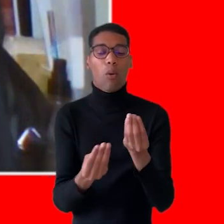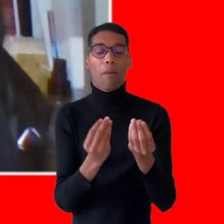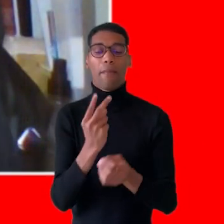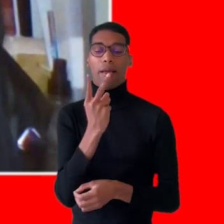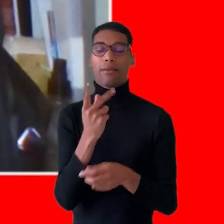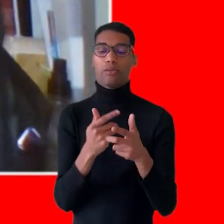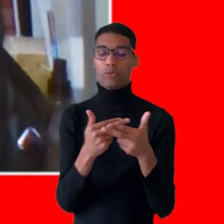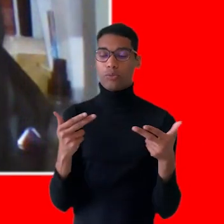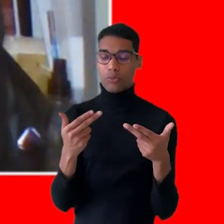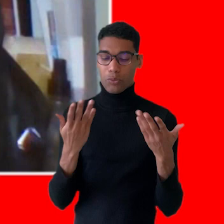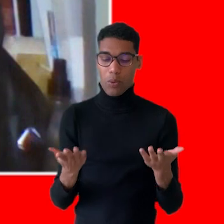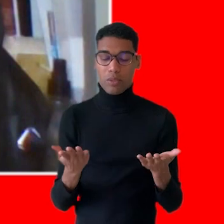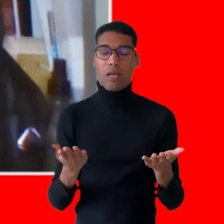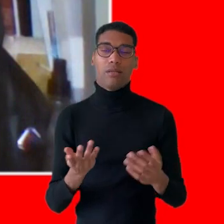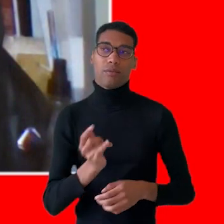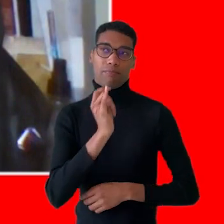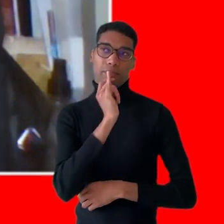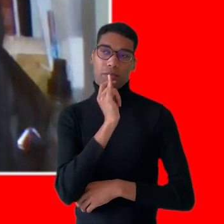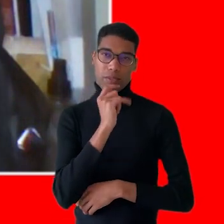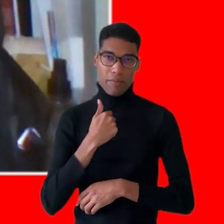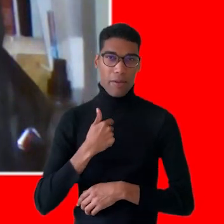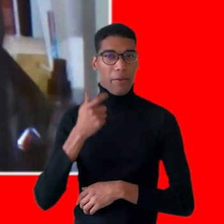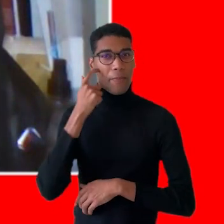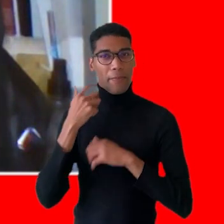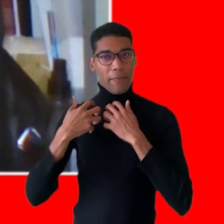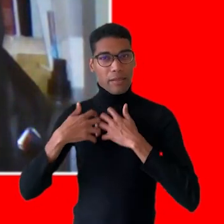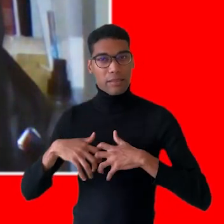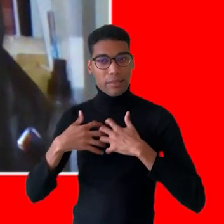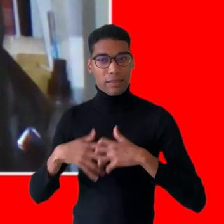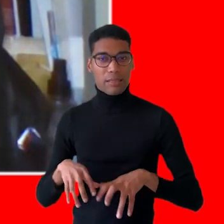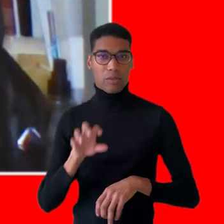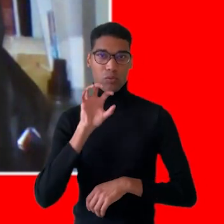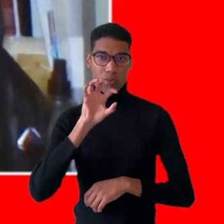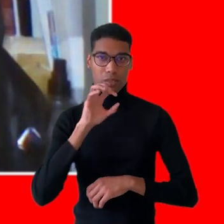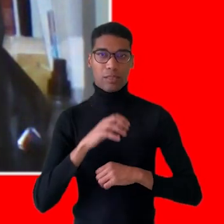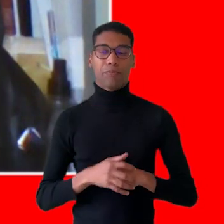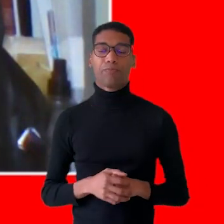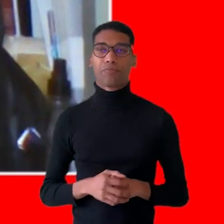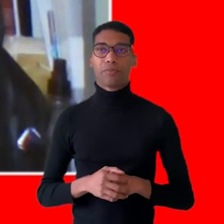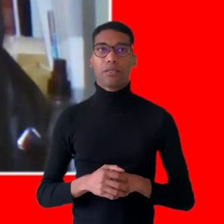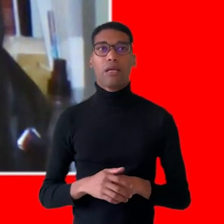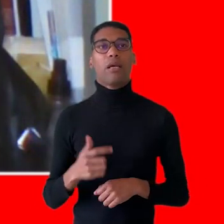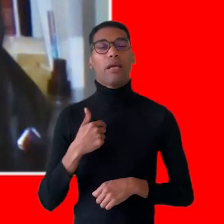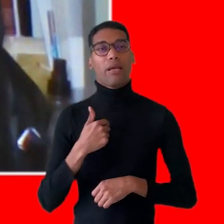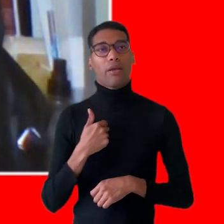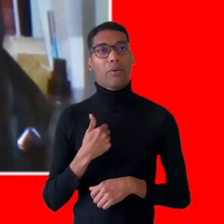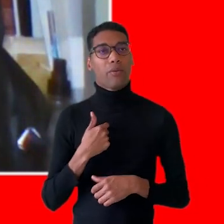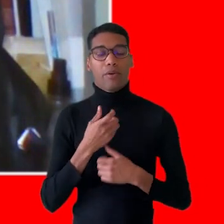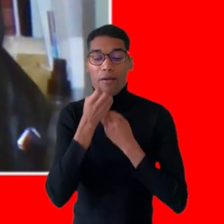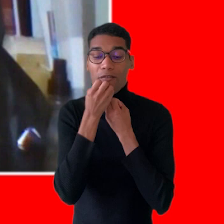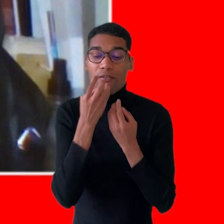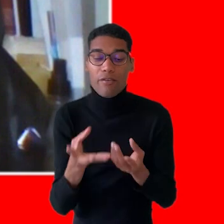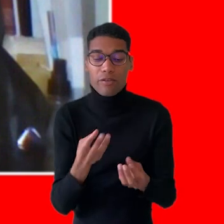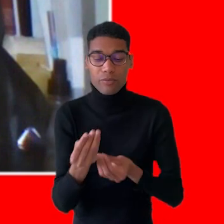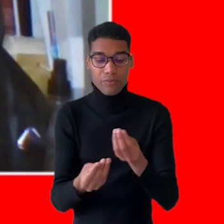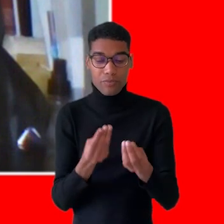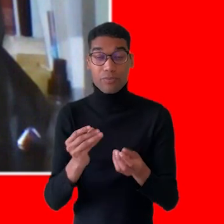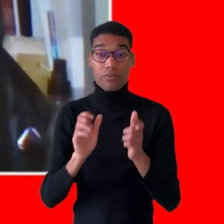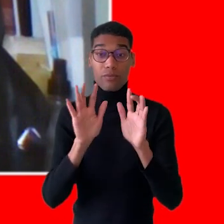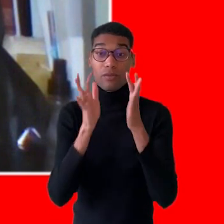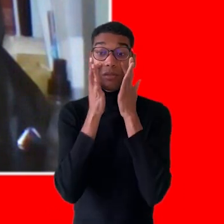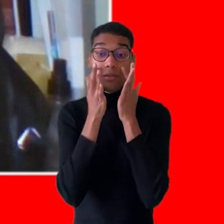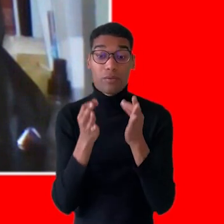entre as duas coisas. Então, eu pensando dessa forma, eu te diria o